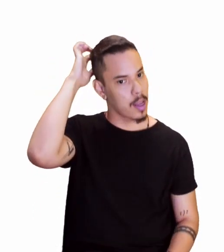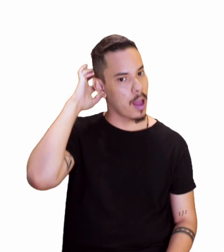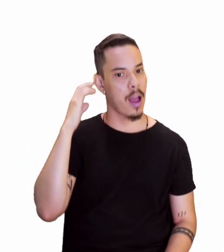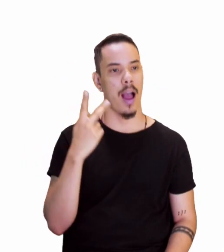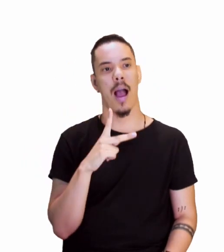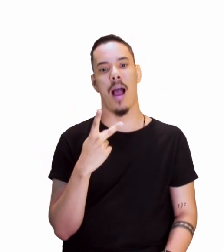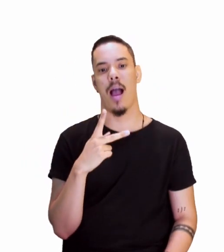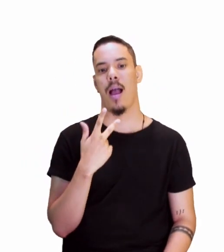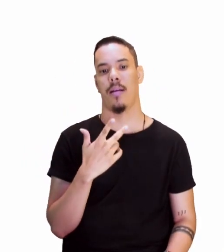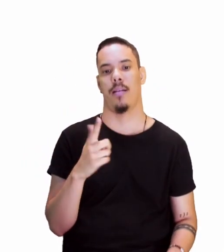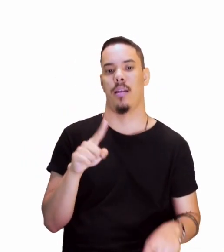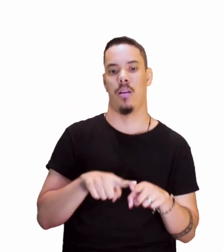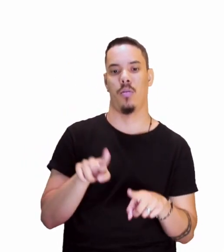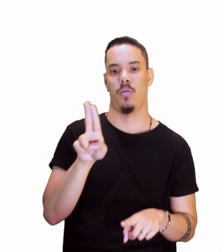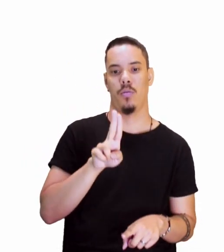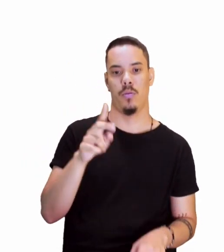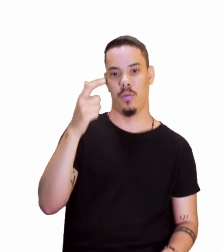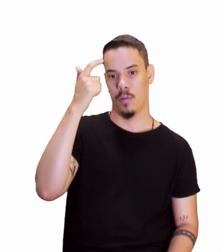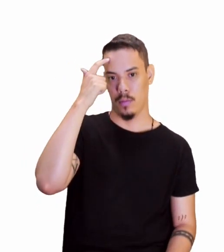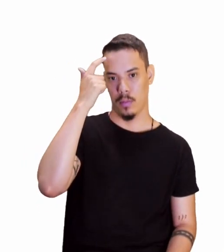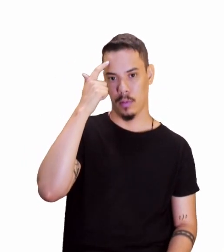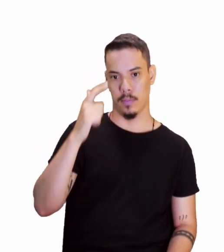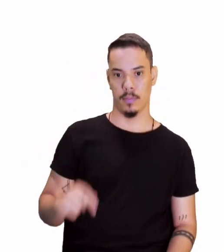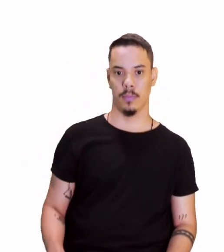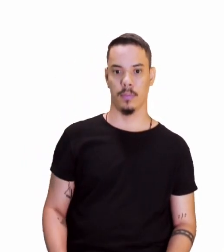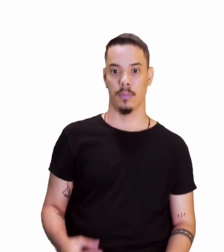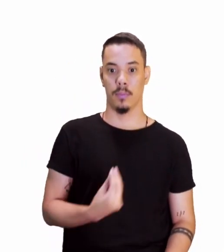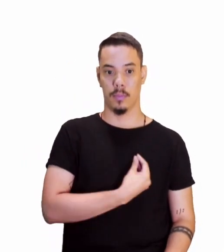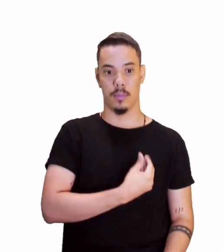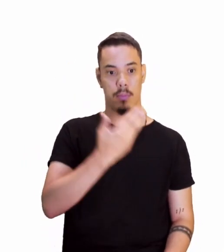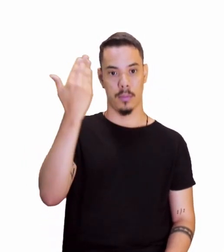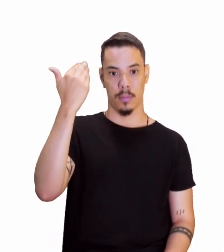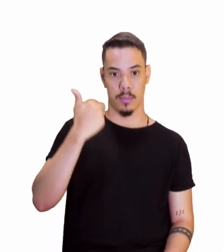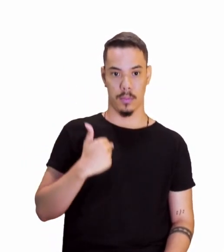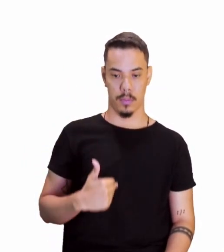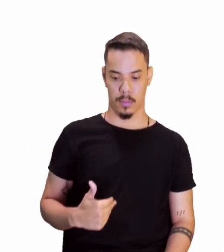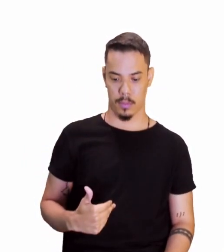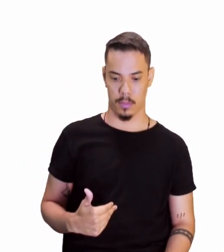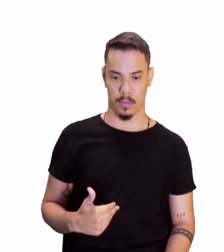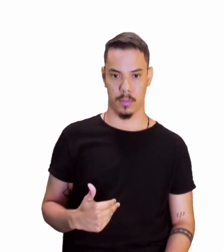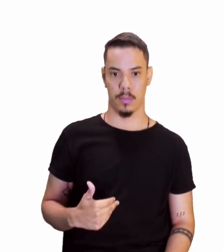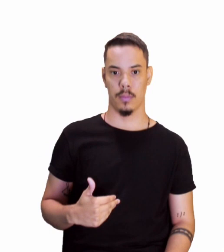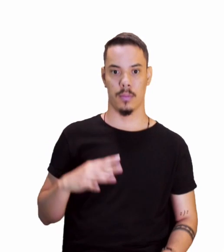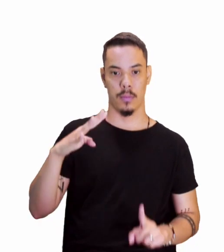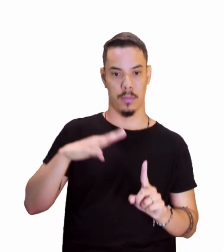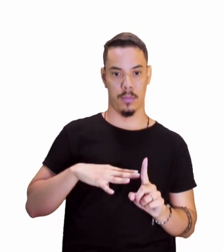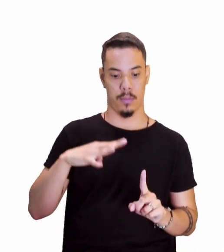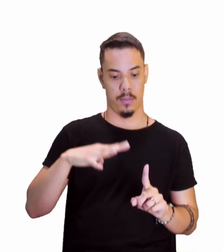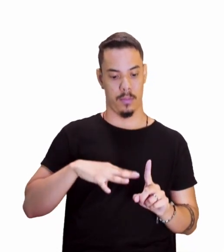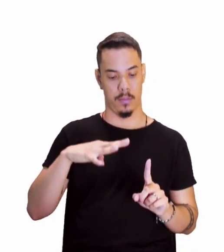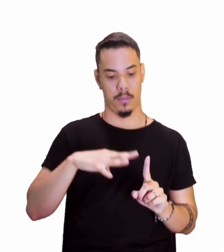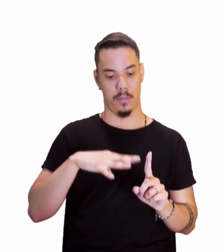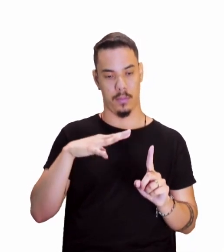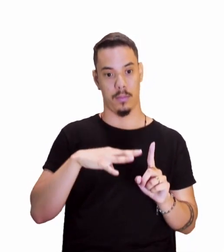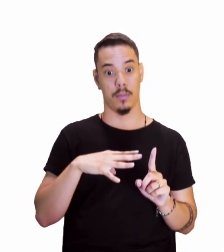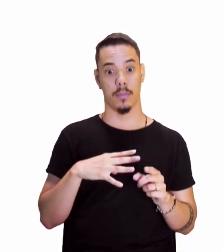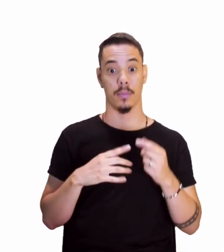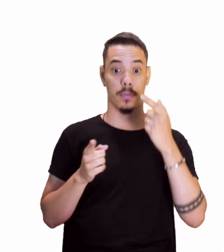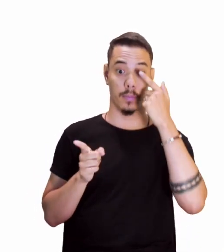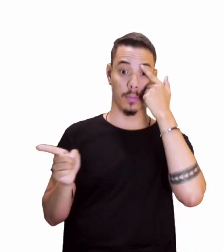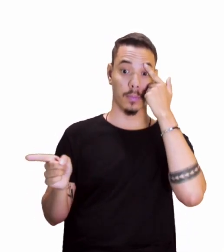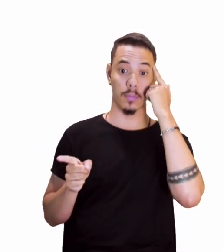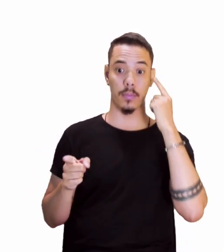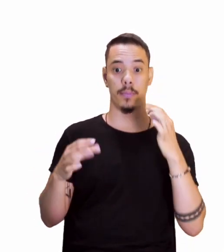Ah, ele usou a sua mente. Aqui estou, mestre. Olha só,